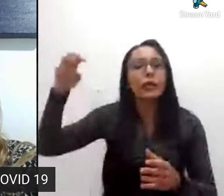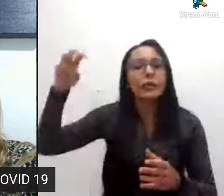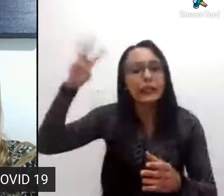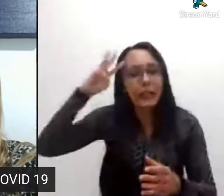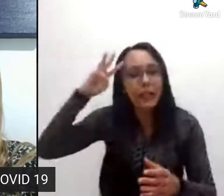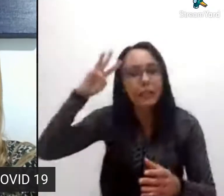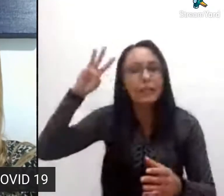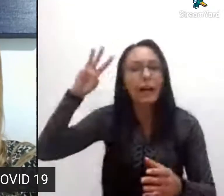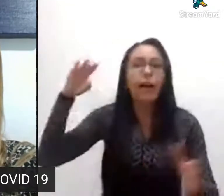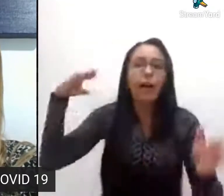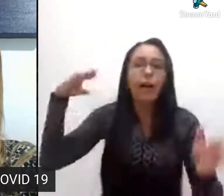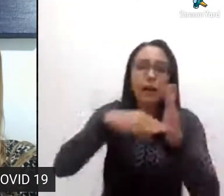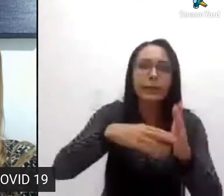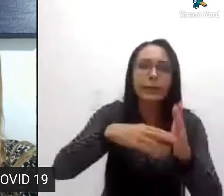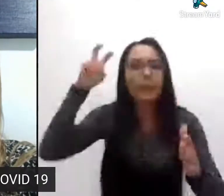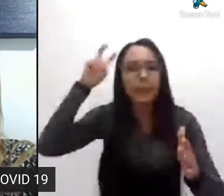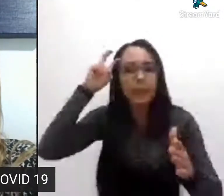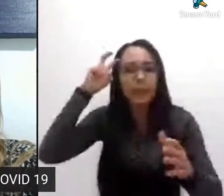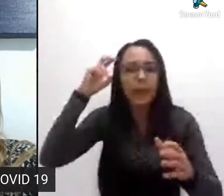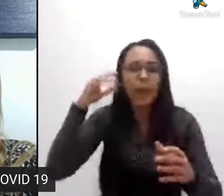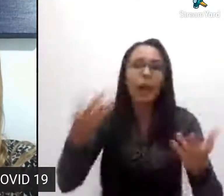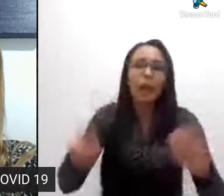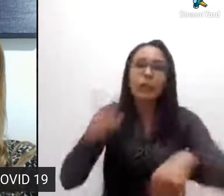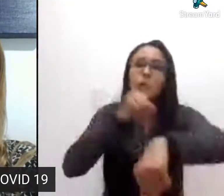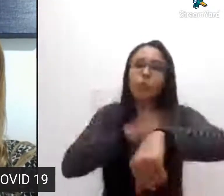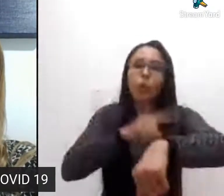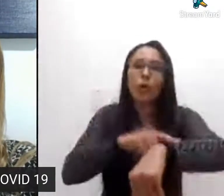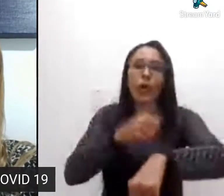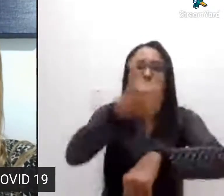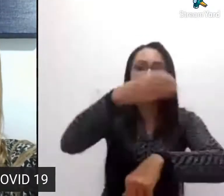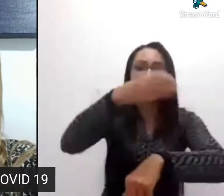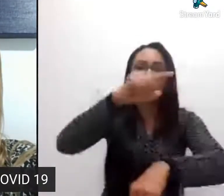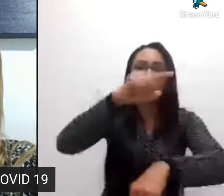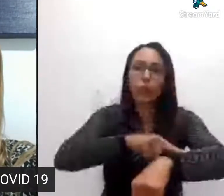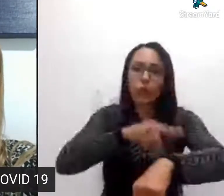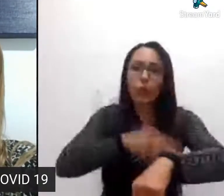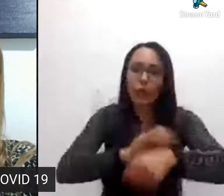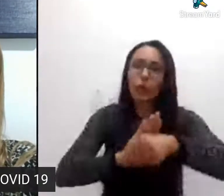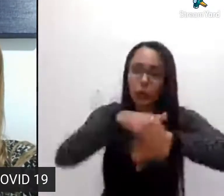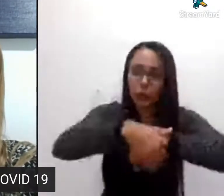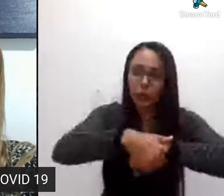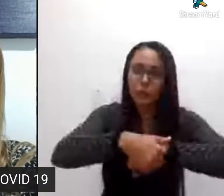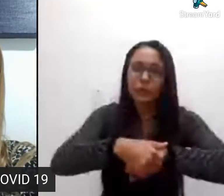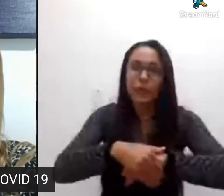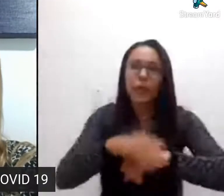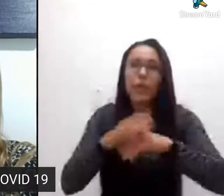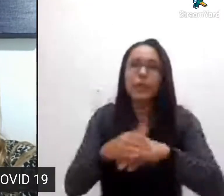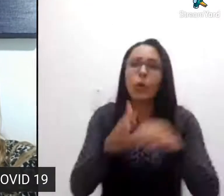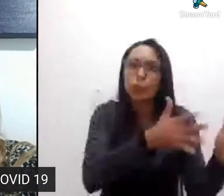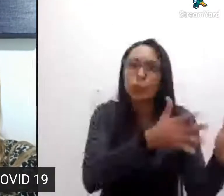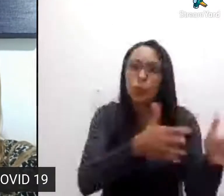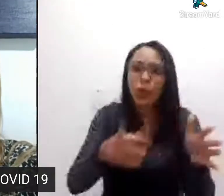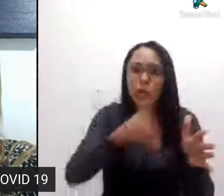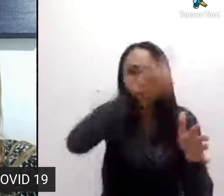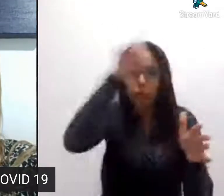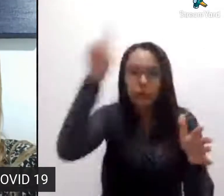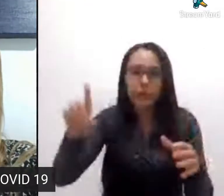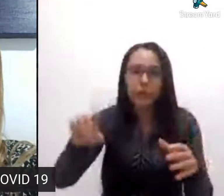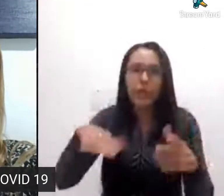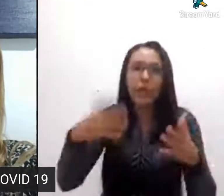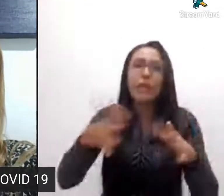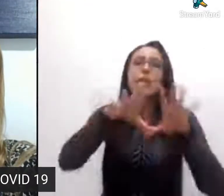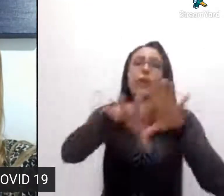quinta, no horário das 19 horas, né? Durante o dia, nós teremos, na próxima semana, uma